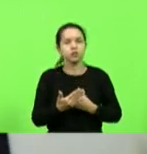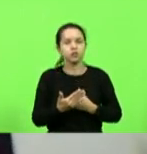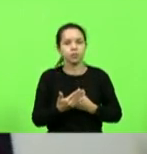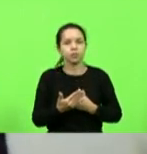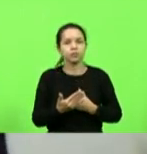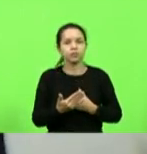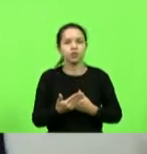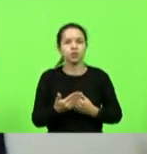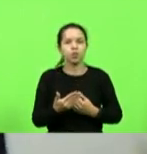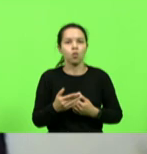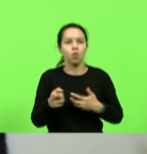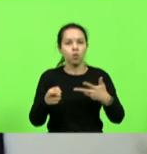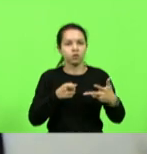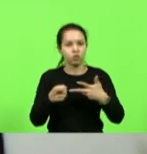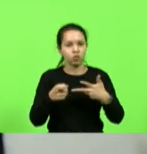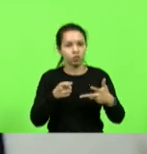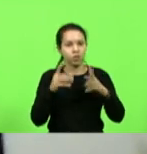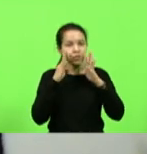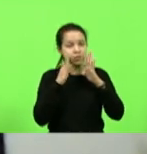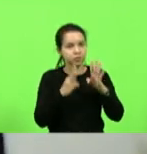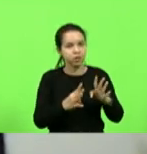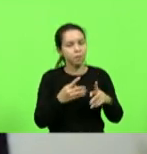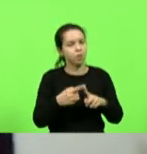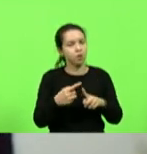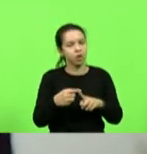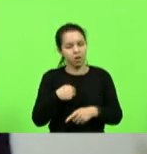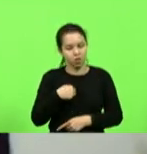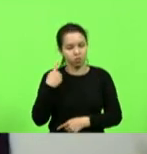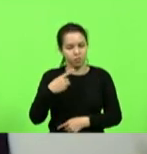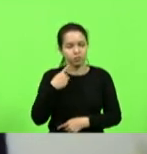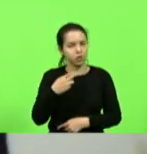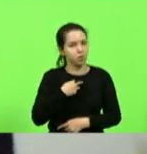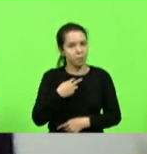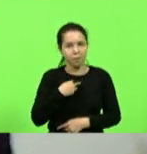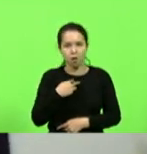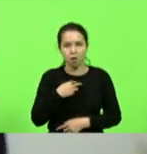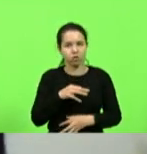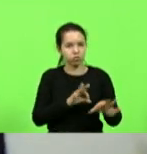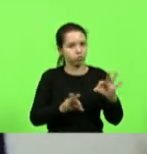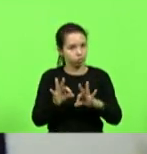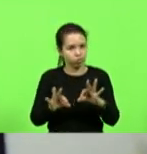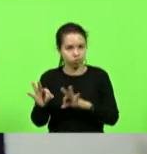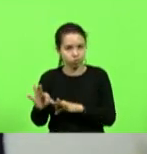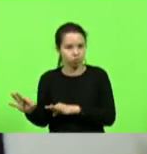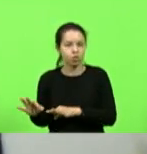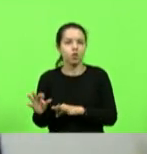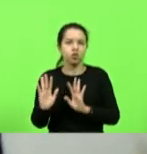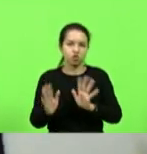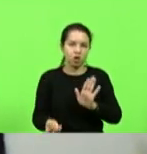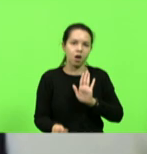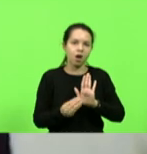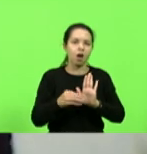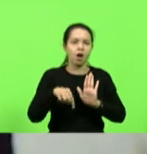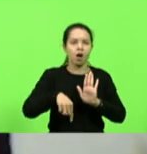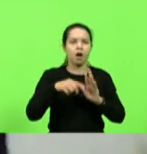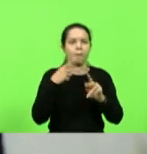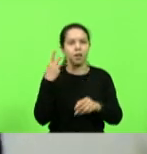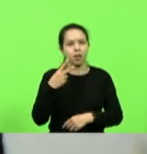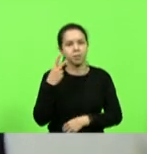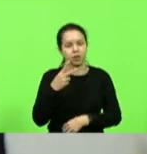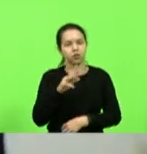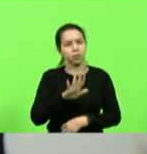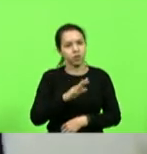o Executivo olhe para isso, porque eu não posso, como deputada, fazer esses ajustes. Mesmo que já está no Parlamento, a gente